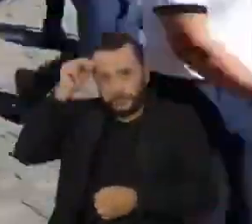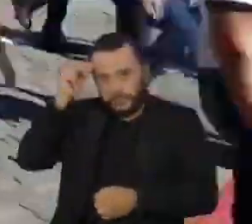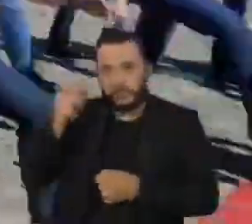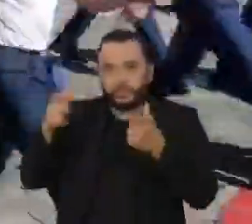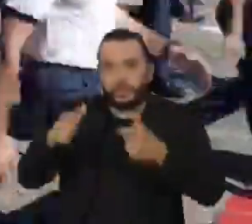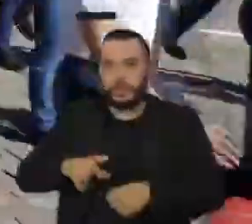Sorocaba